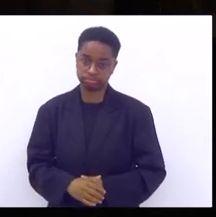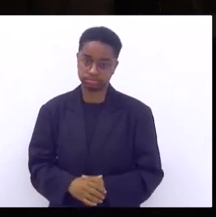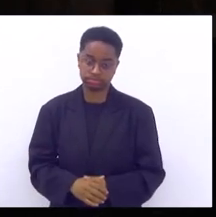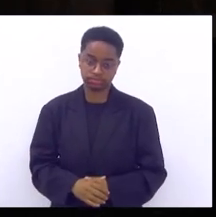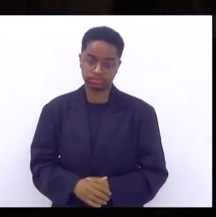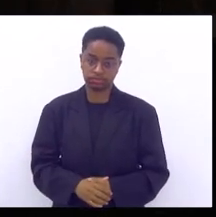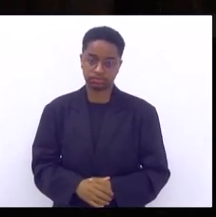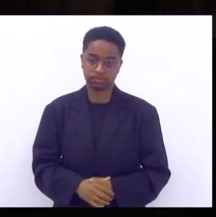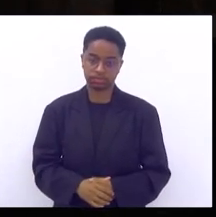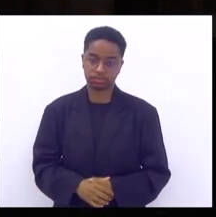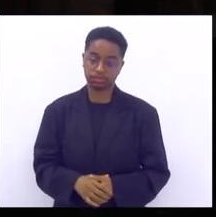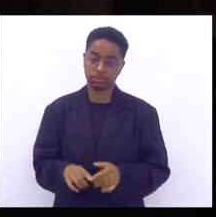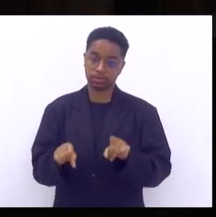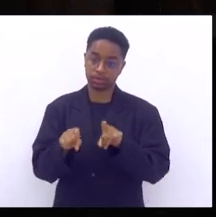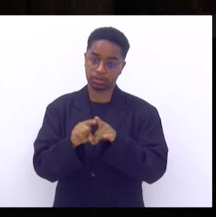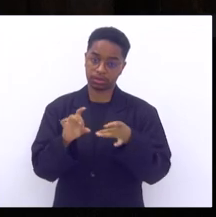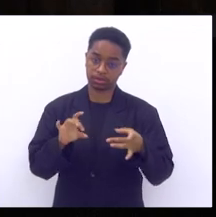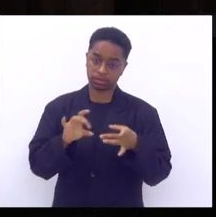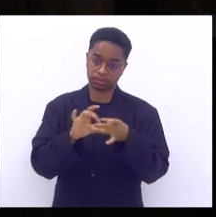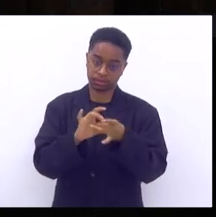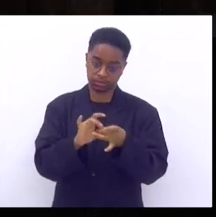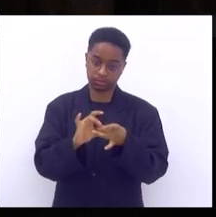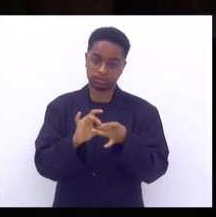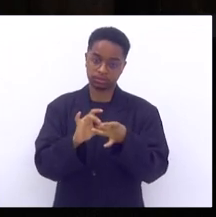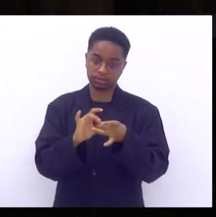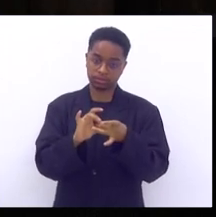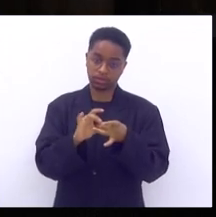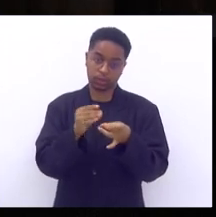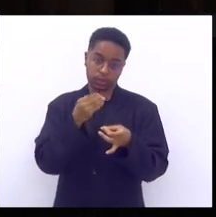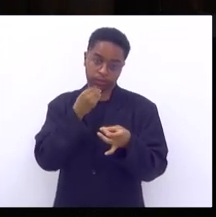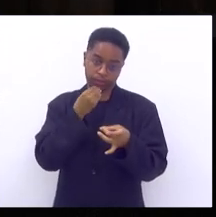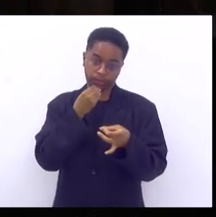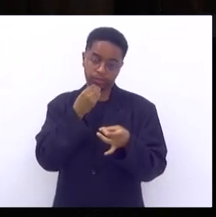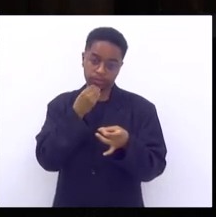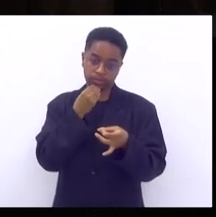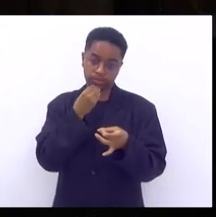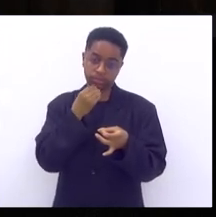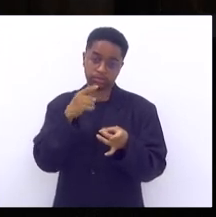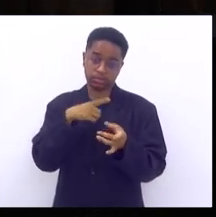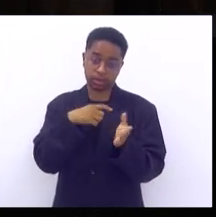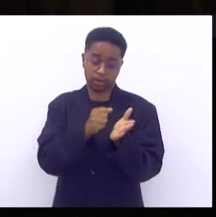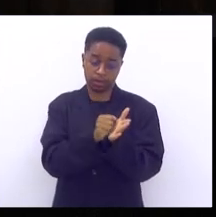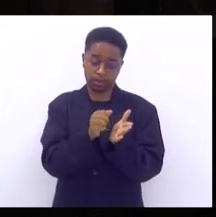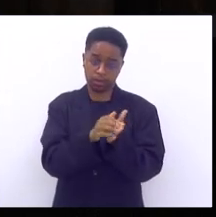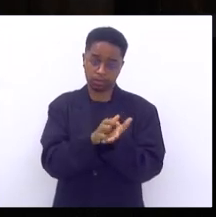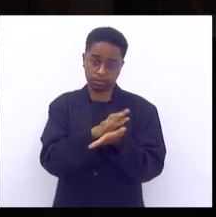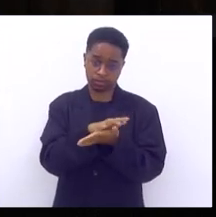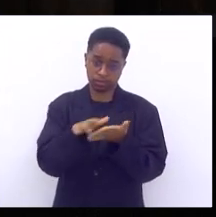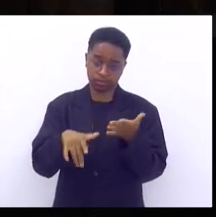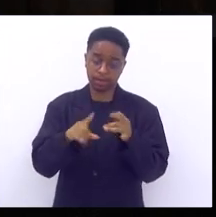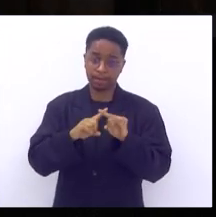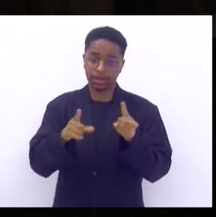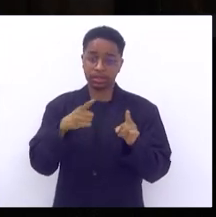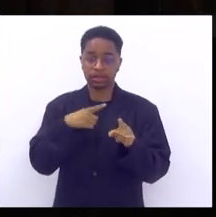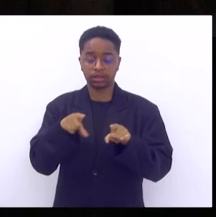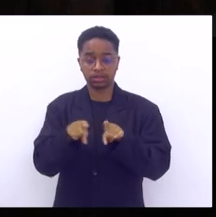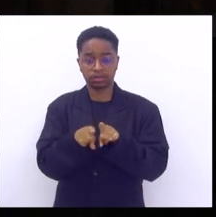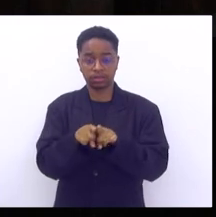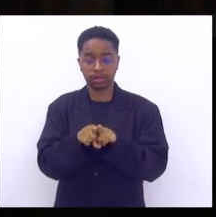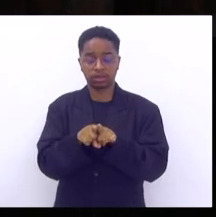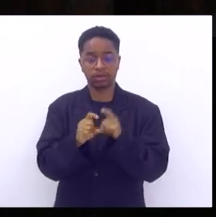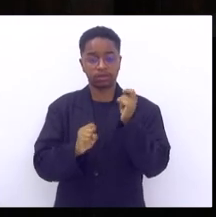E, associadamente a isso, né, evidentemente, essas são as multas, tem a indústria do